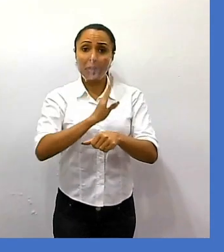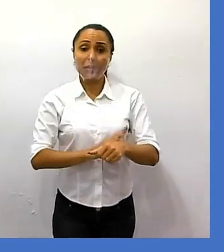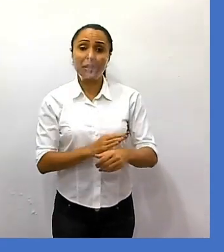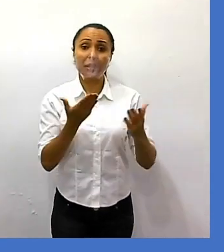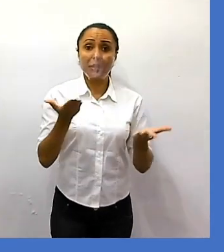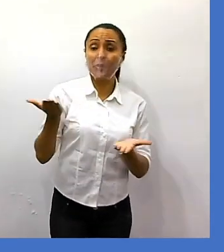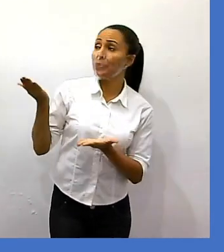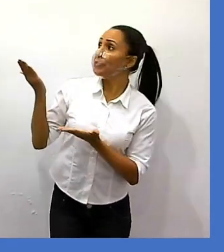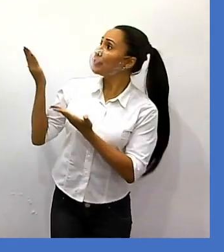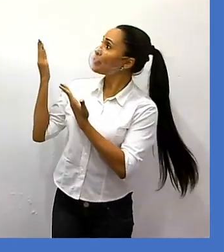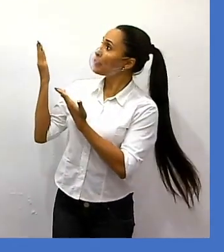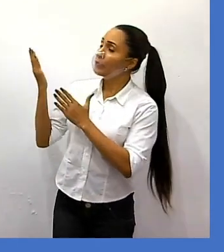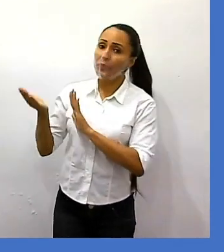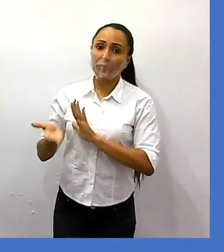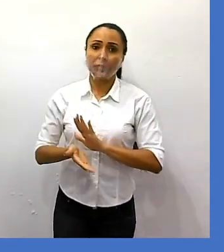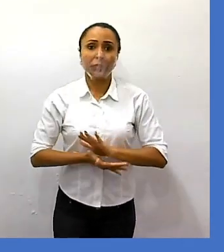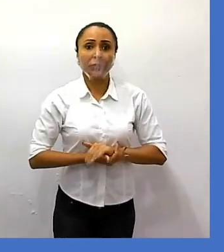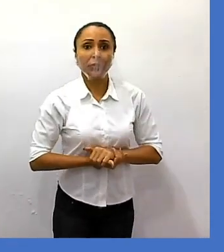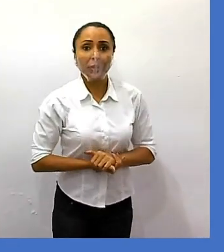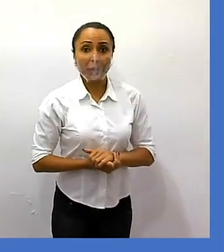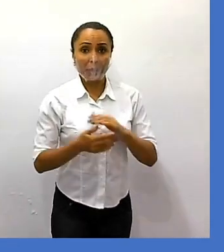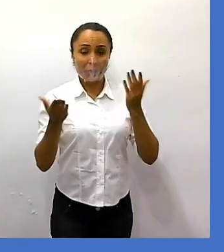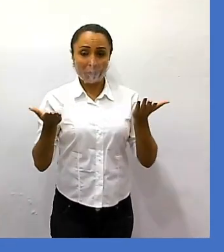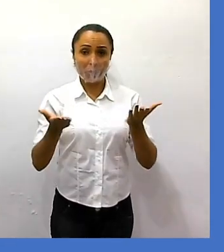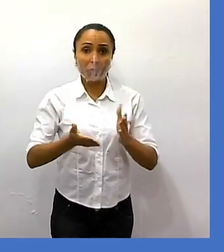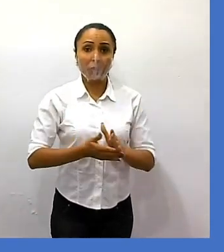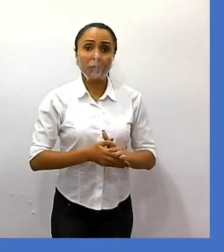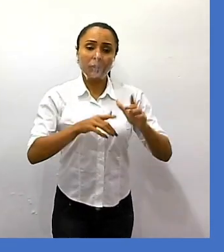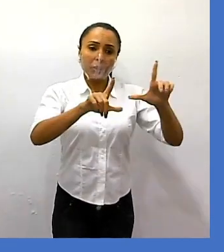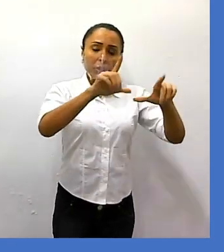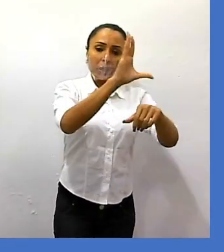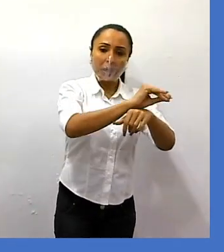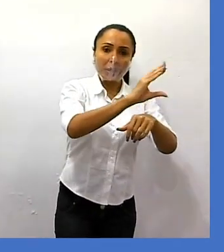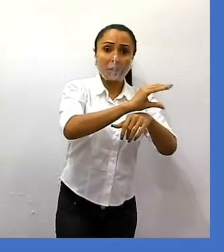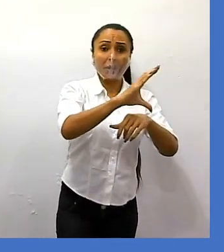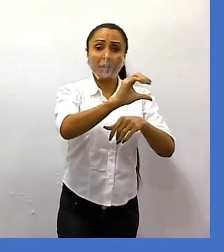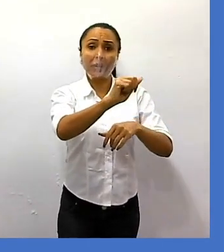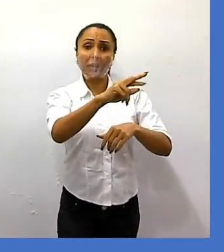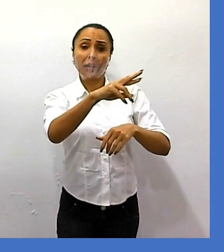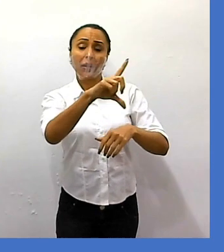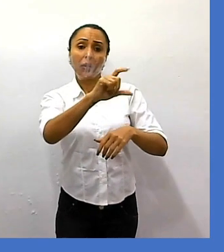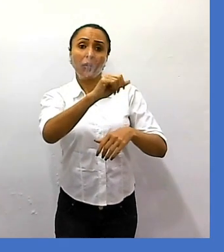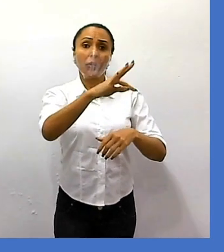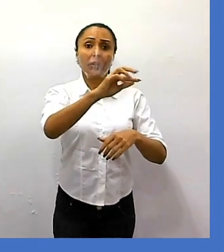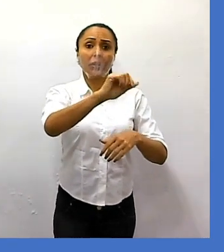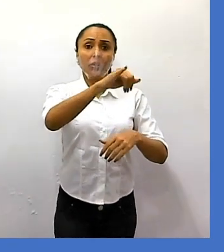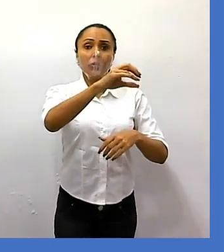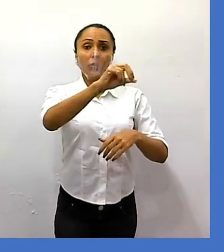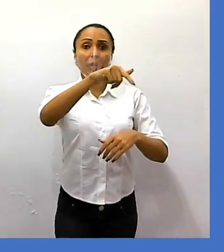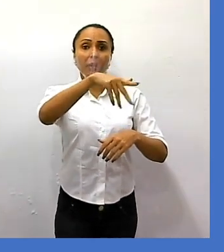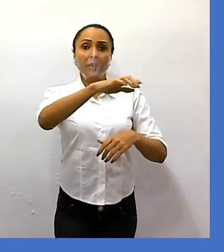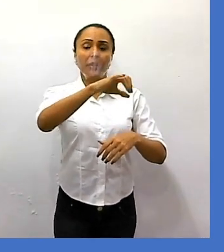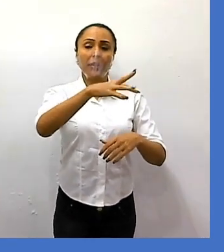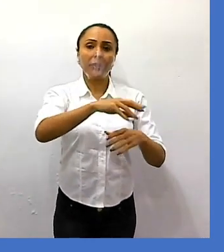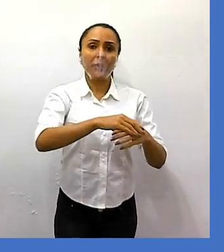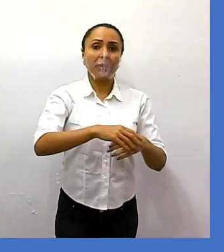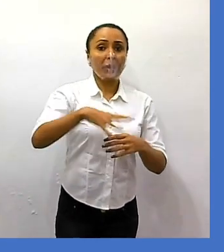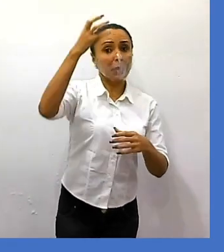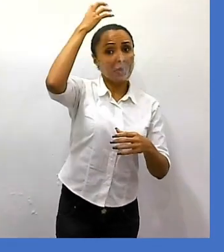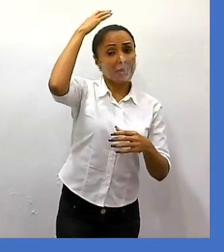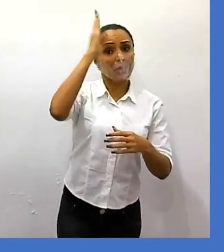para vocês. Aí a gente vê, do lado esquerdo, Carlota Joaquina, A Princesa do Brasil, que foi feito